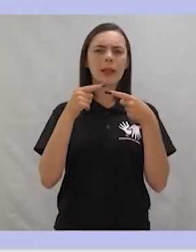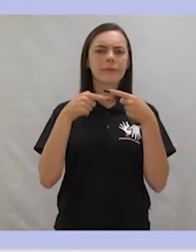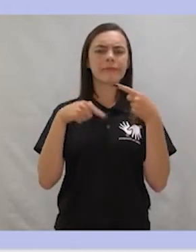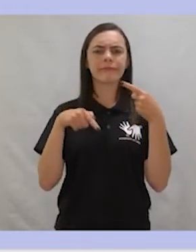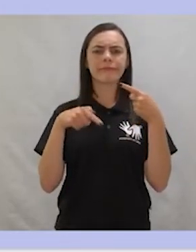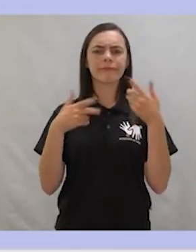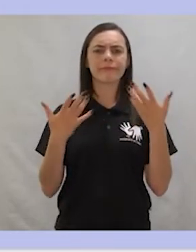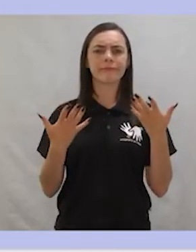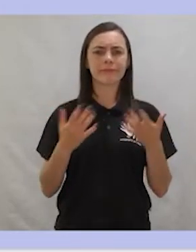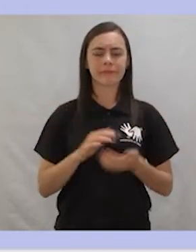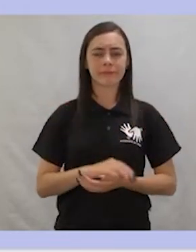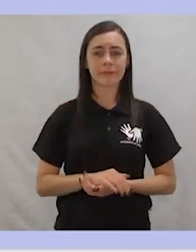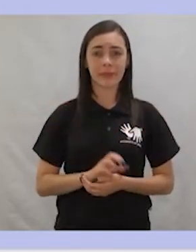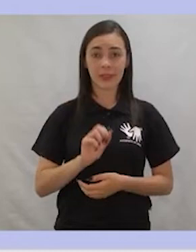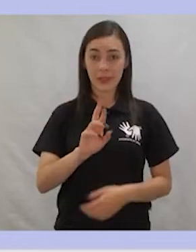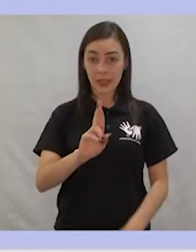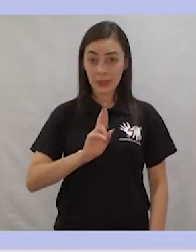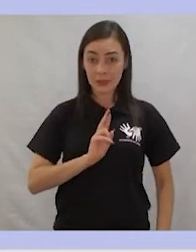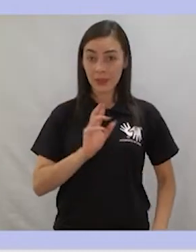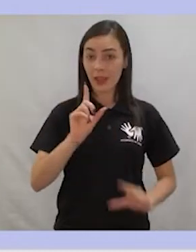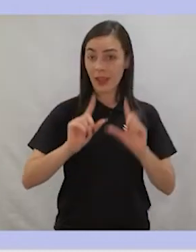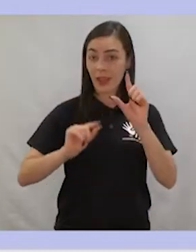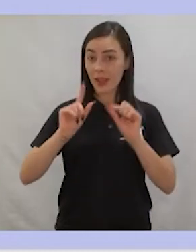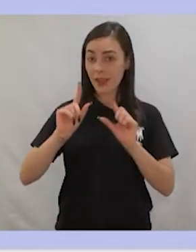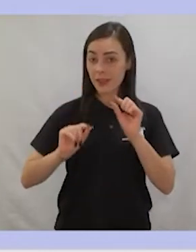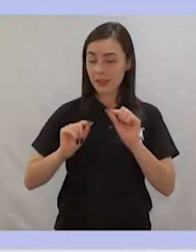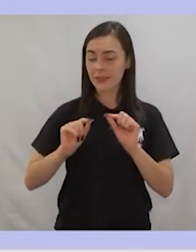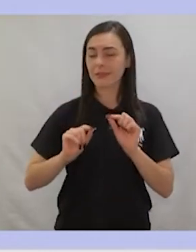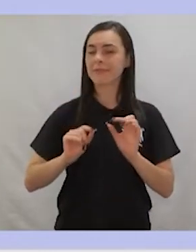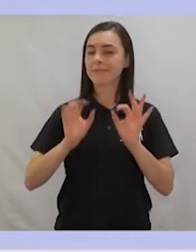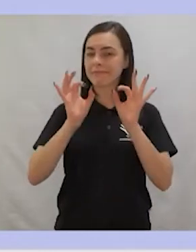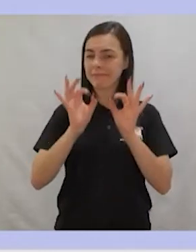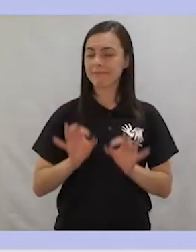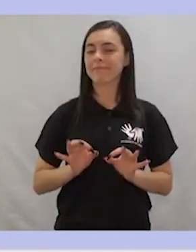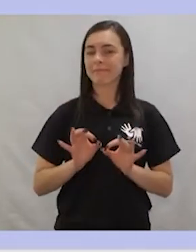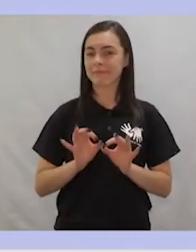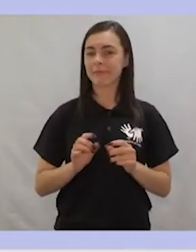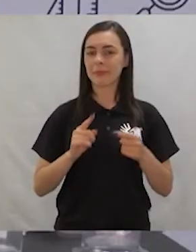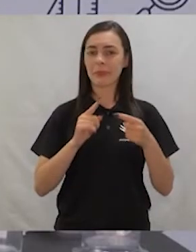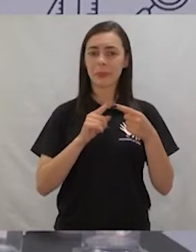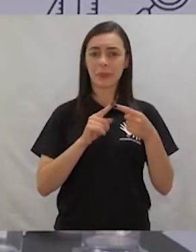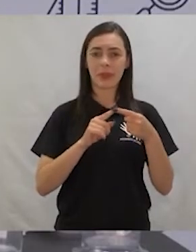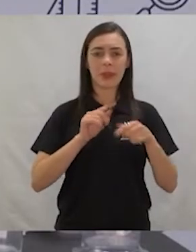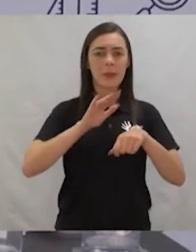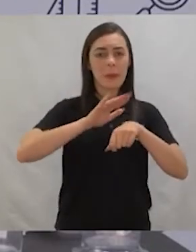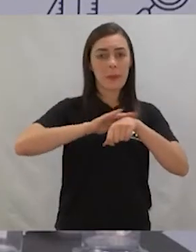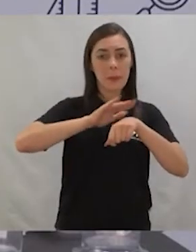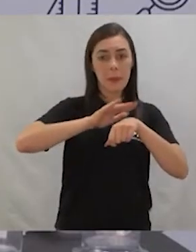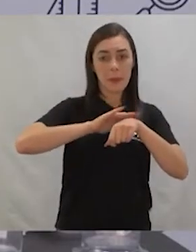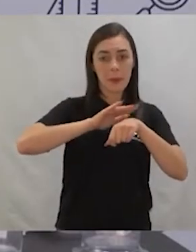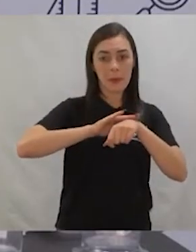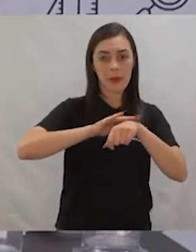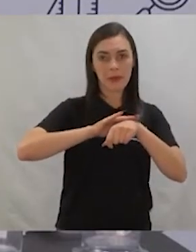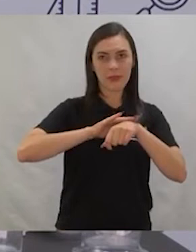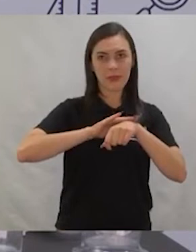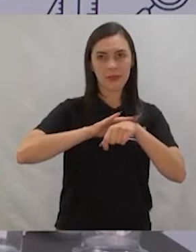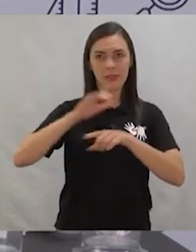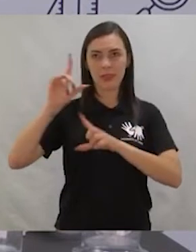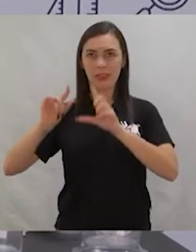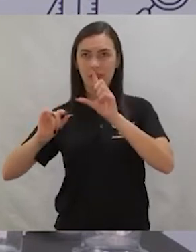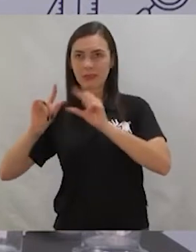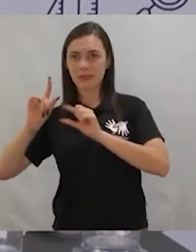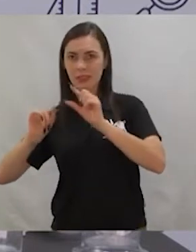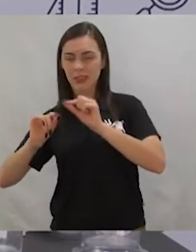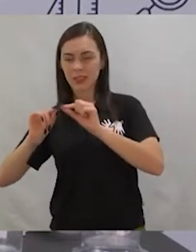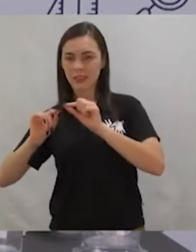combina. Isto aí, se você falou que era estrela, isto mesmo, porque momento,